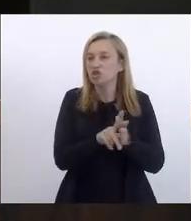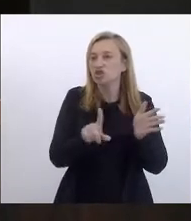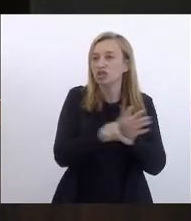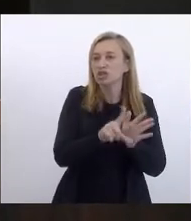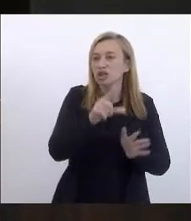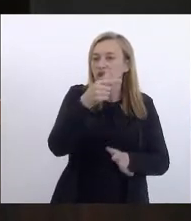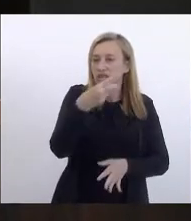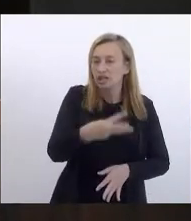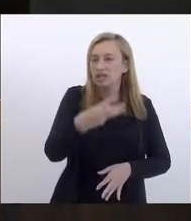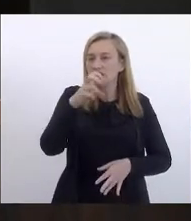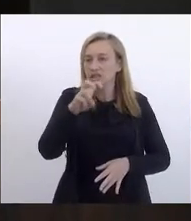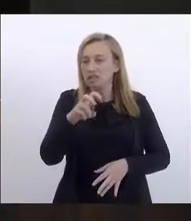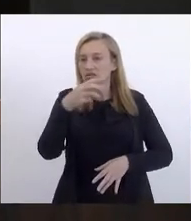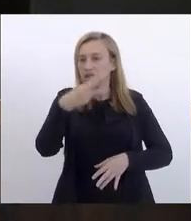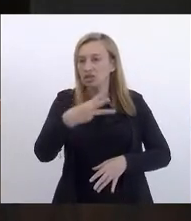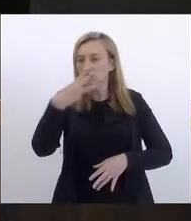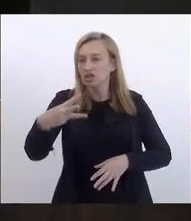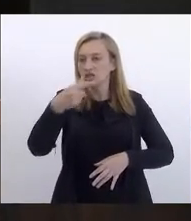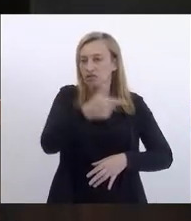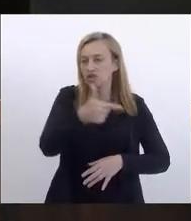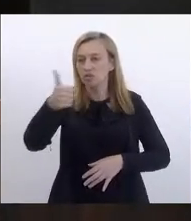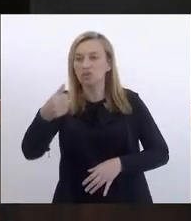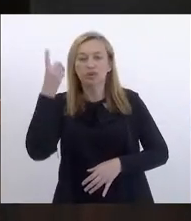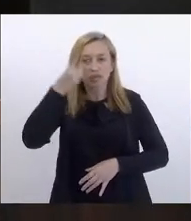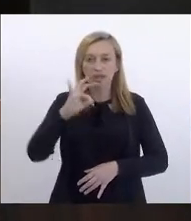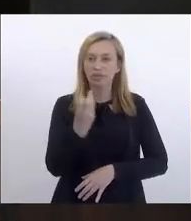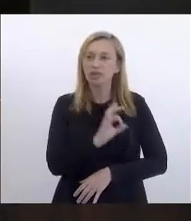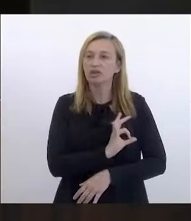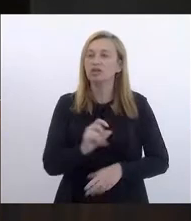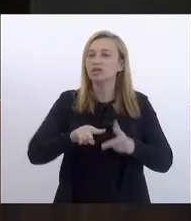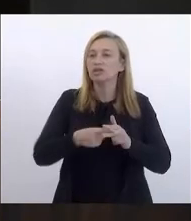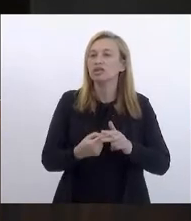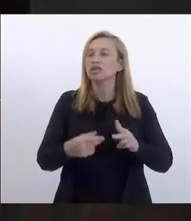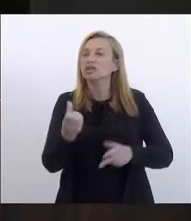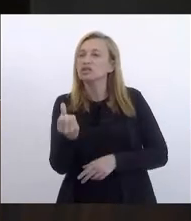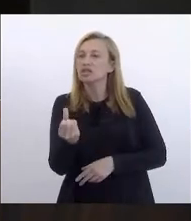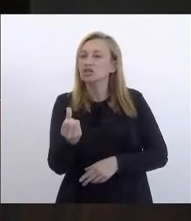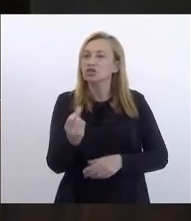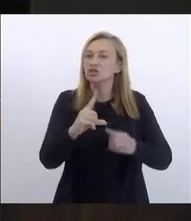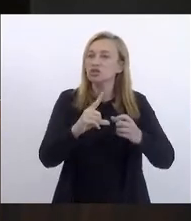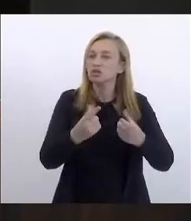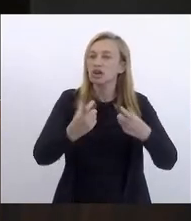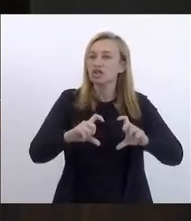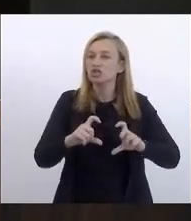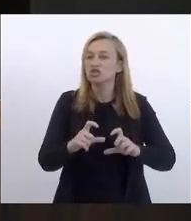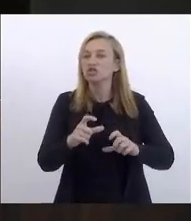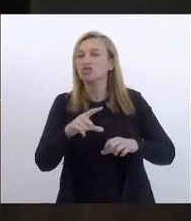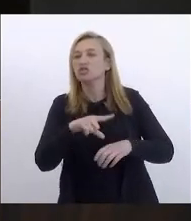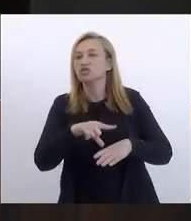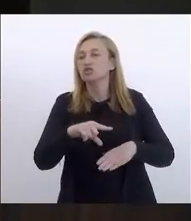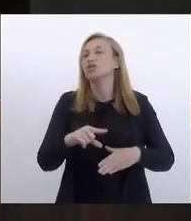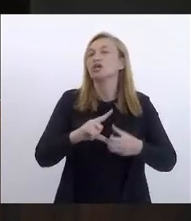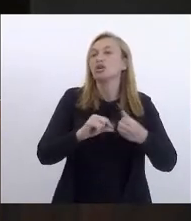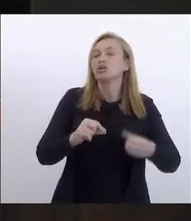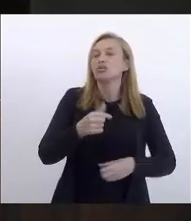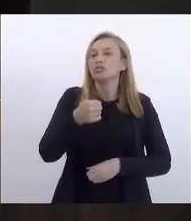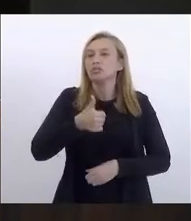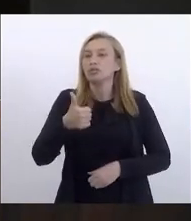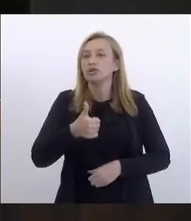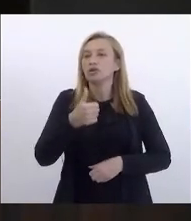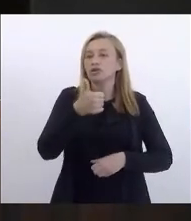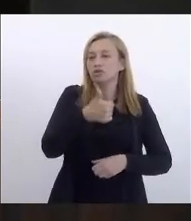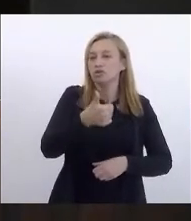3533 de 21 de autoria da deputada Marta Rocha que altera o parágrafo 6 do artigo 1º da lei 9040 de 2 de outubro de